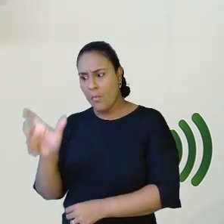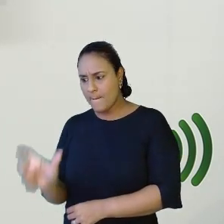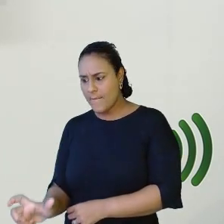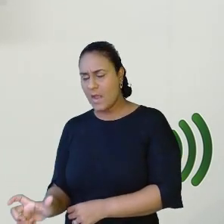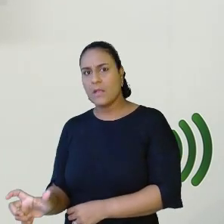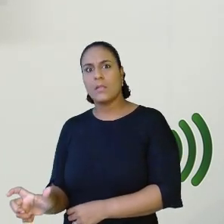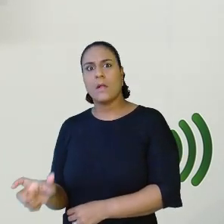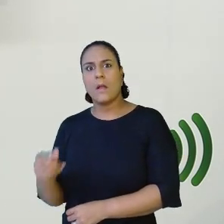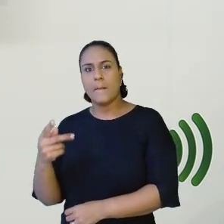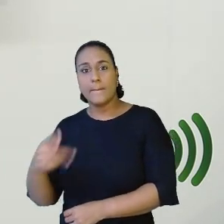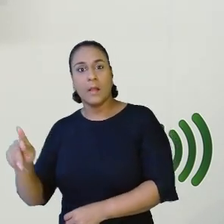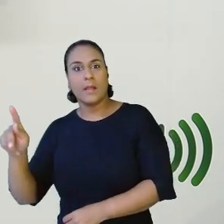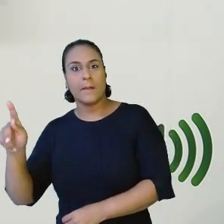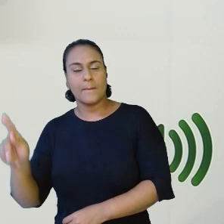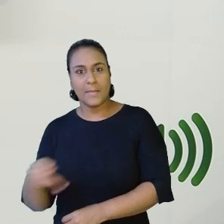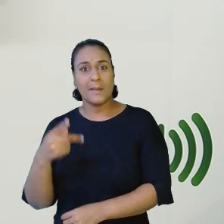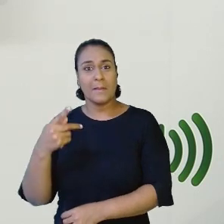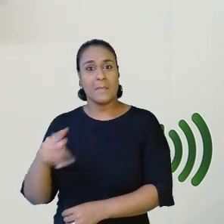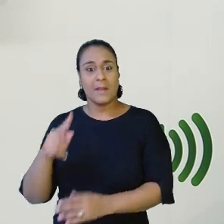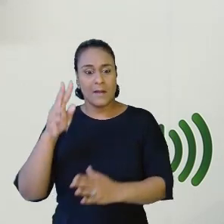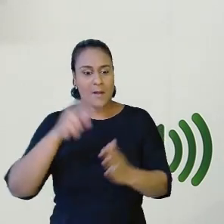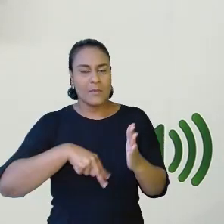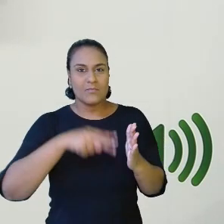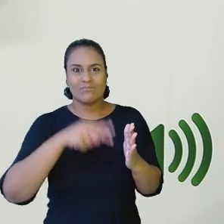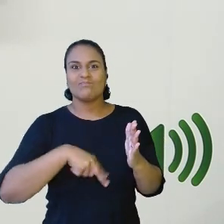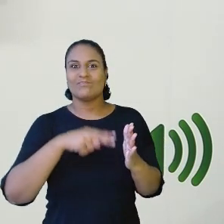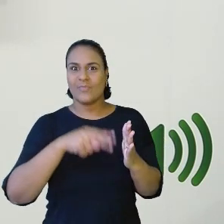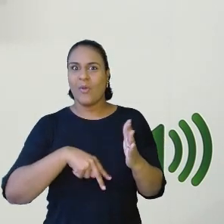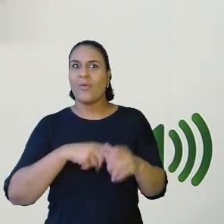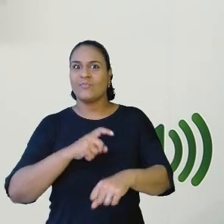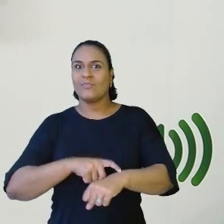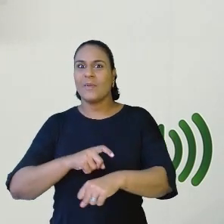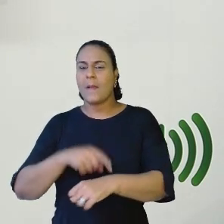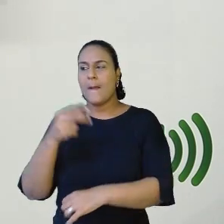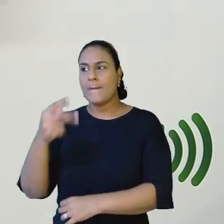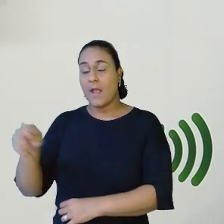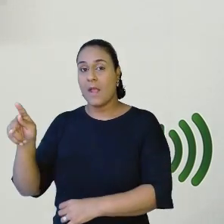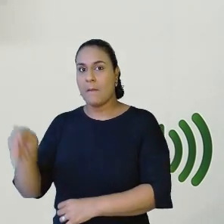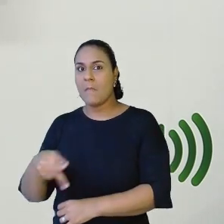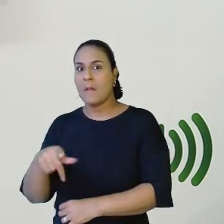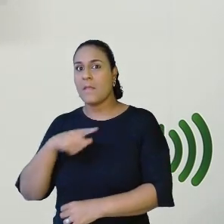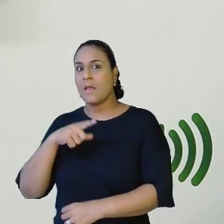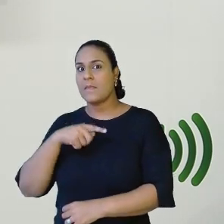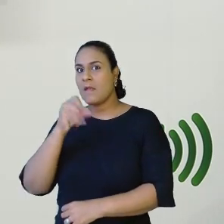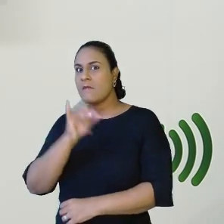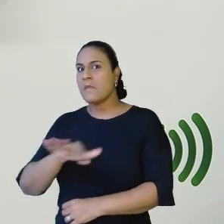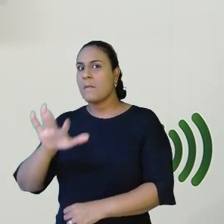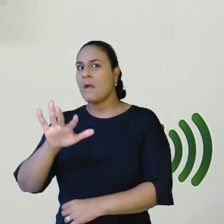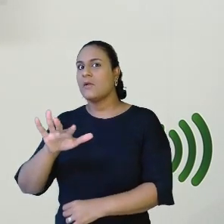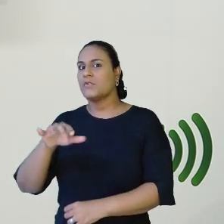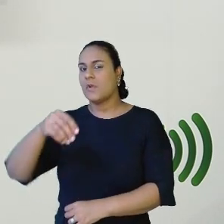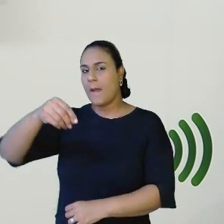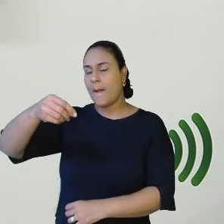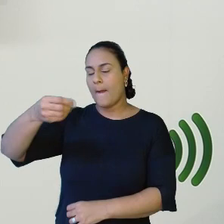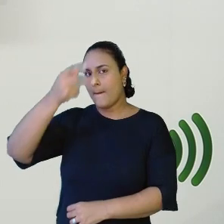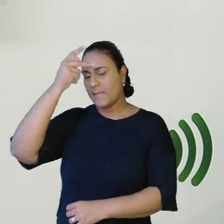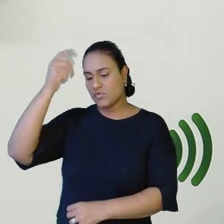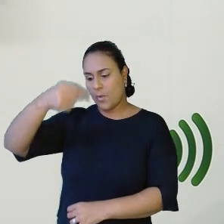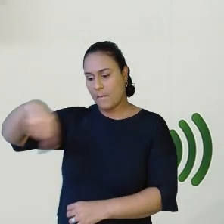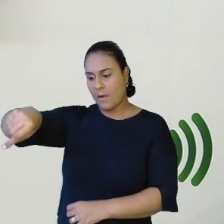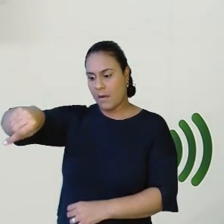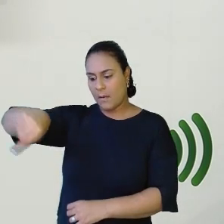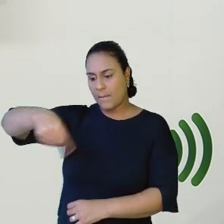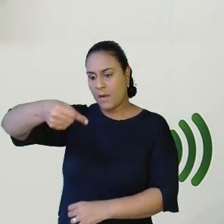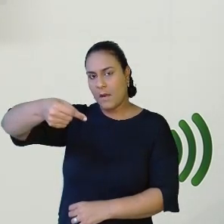aquele balanço que vai lhe trazer a imagem que está ali no cantinho da tela, de alguém balançando alguma coisa,